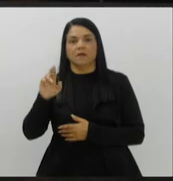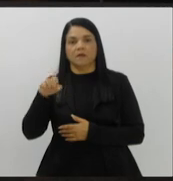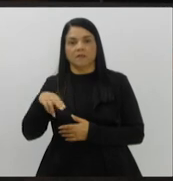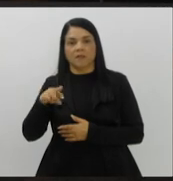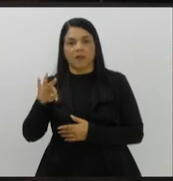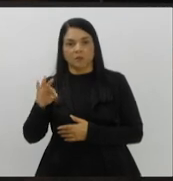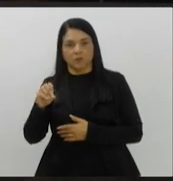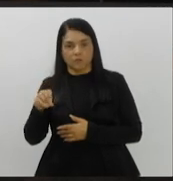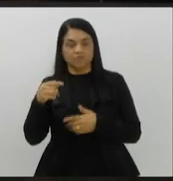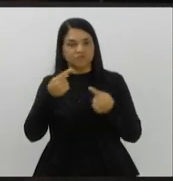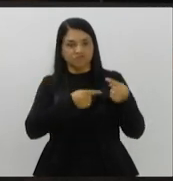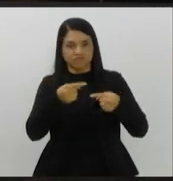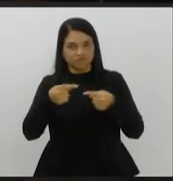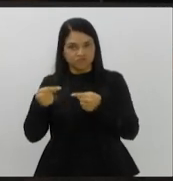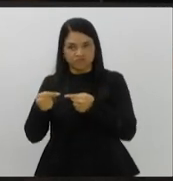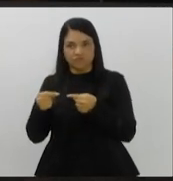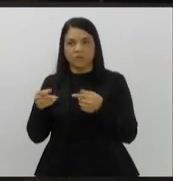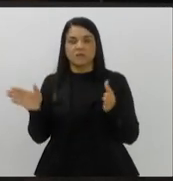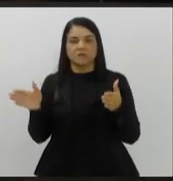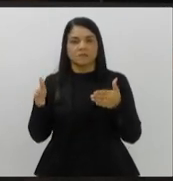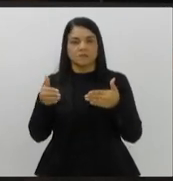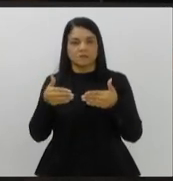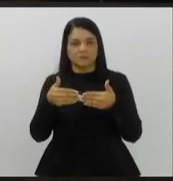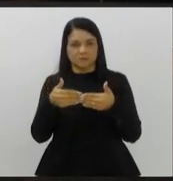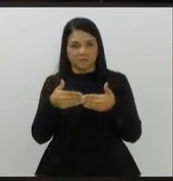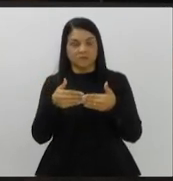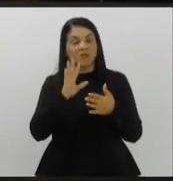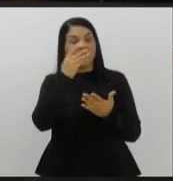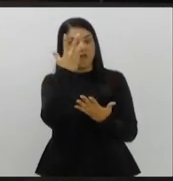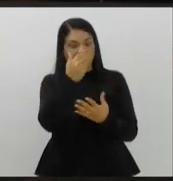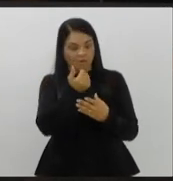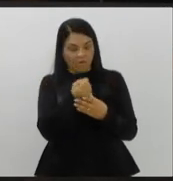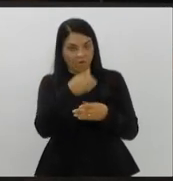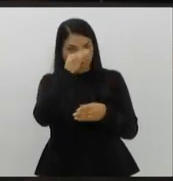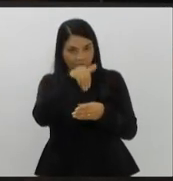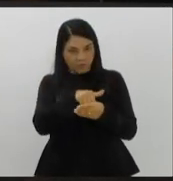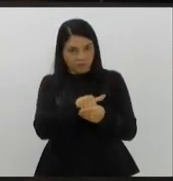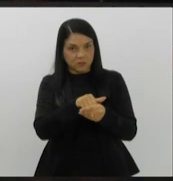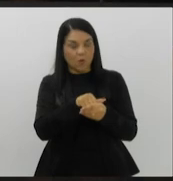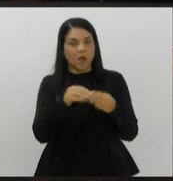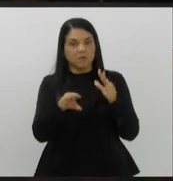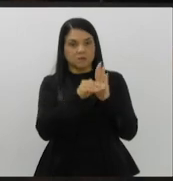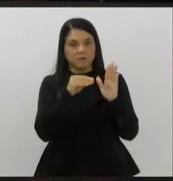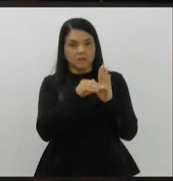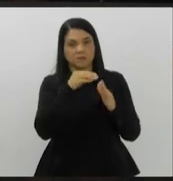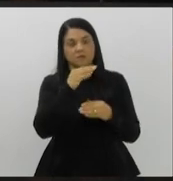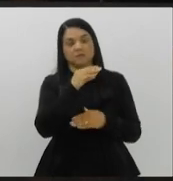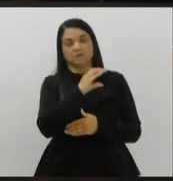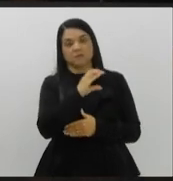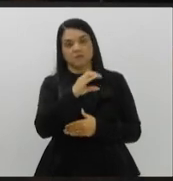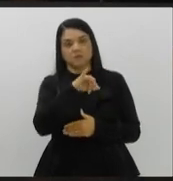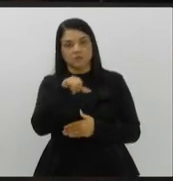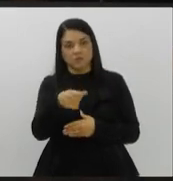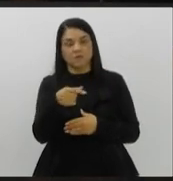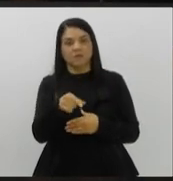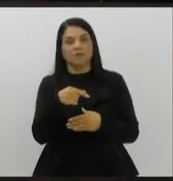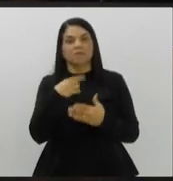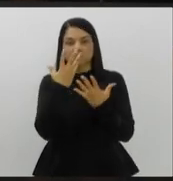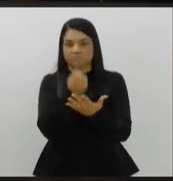discussão, não havendo quem queira discutir, em votação as emendas da CCJ, senhores que aprovam, permaneçam em